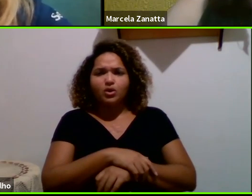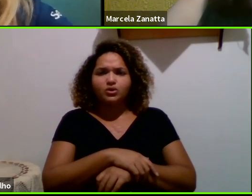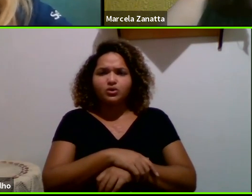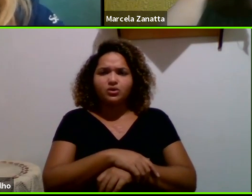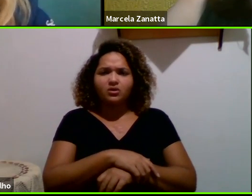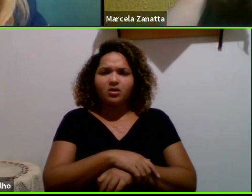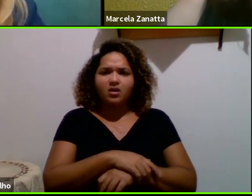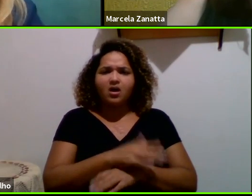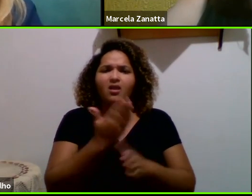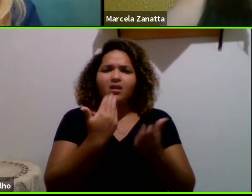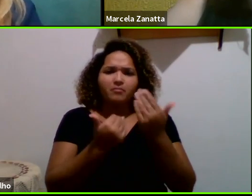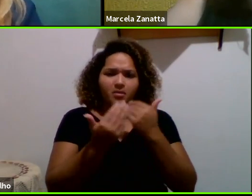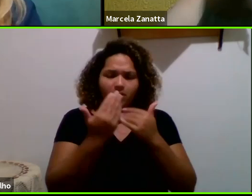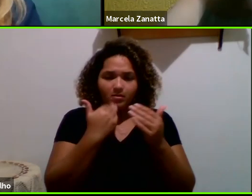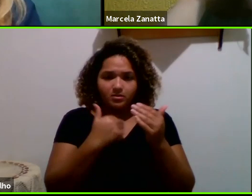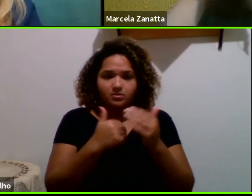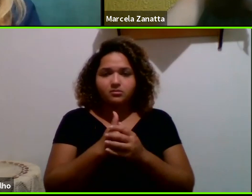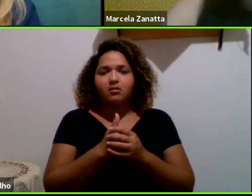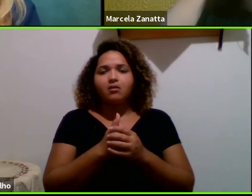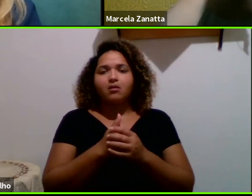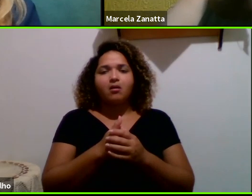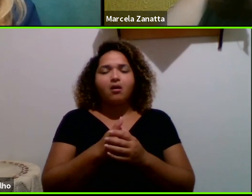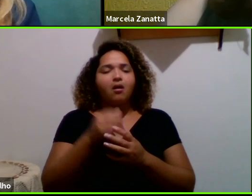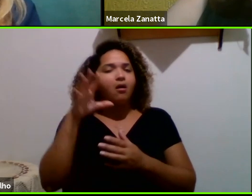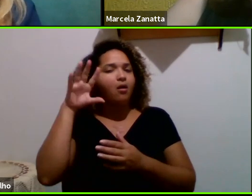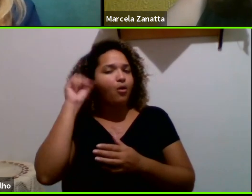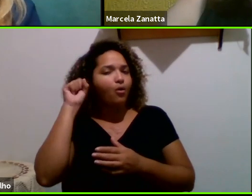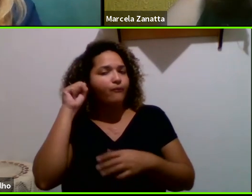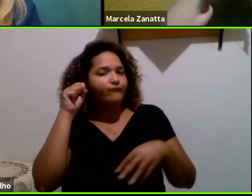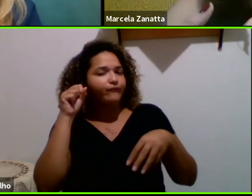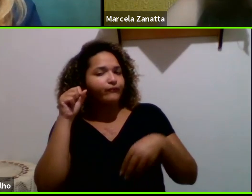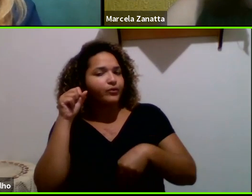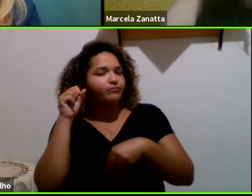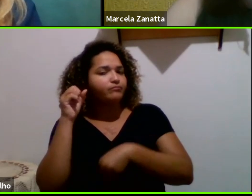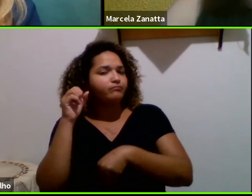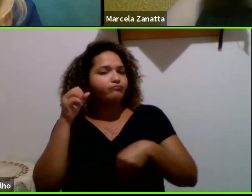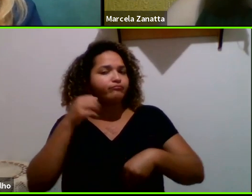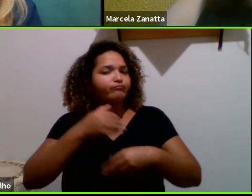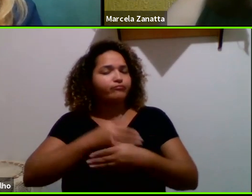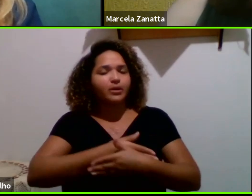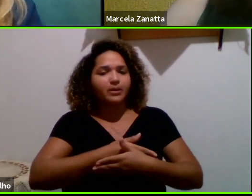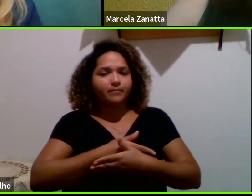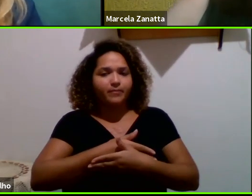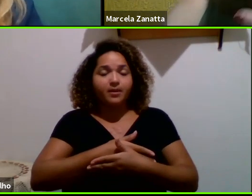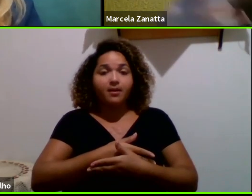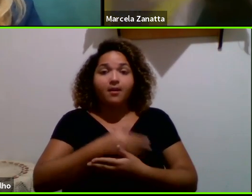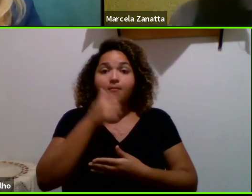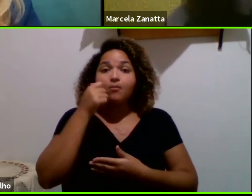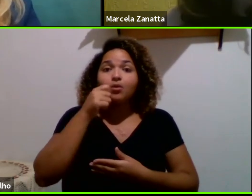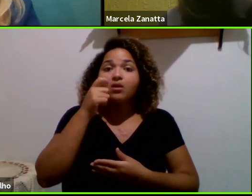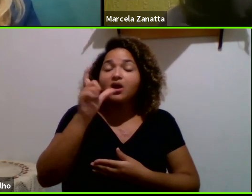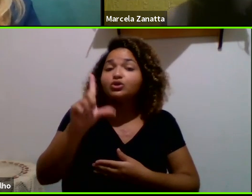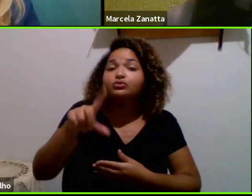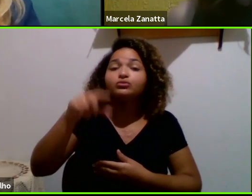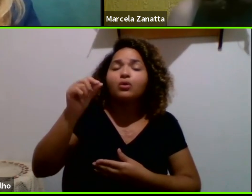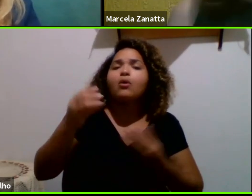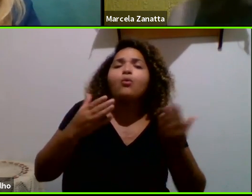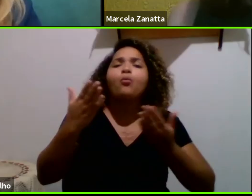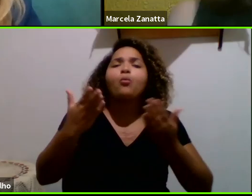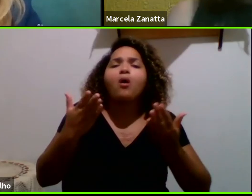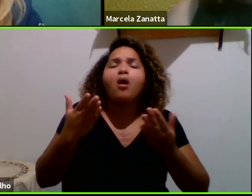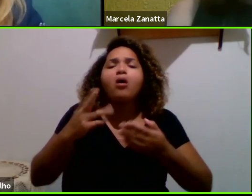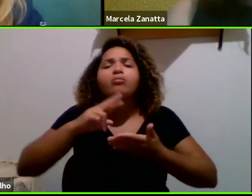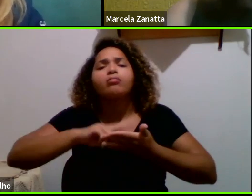com a alimentação, presença, obviamente, do acompanhante. A mulher vai poder escolher a posição que ela quer parir, ela vai poder solicitar também